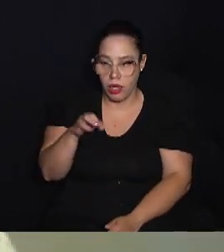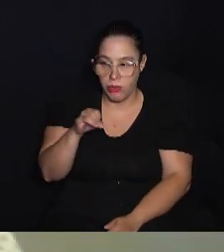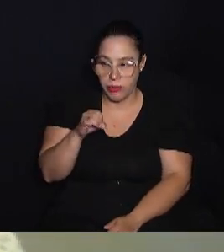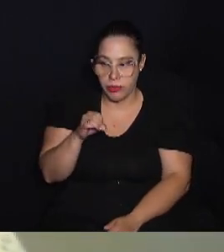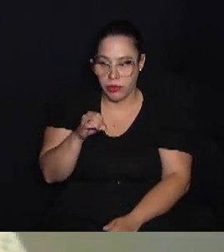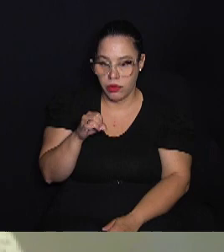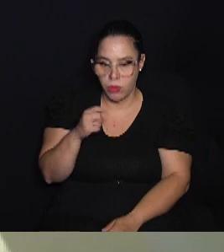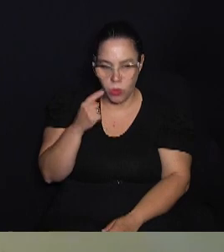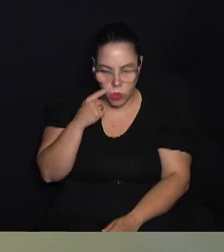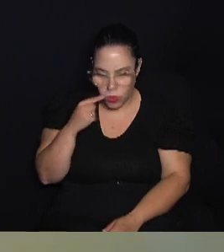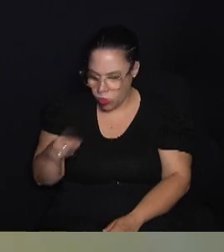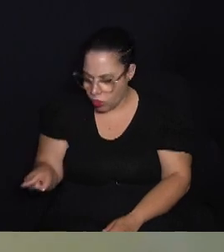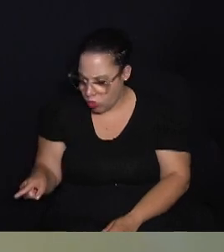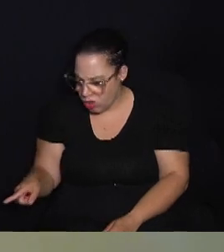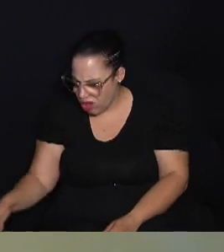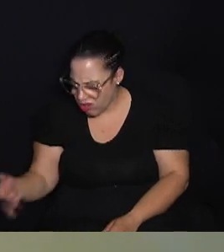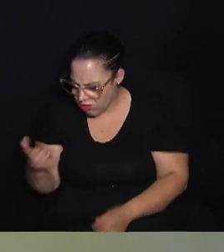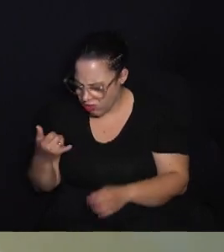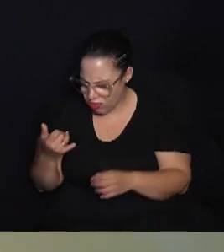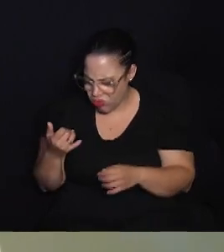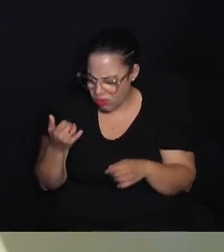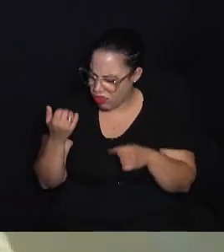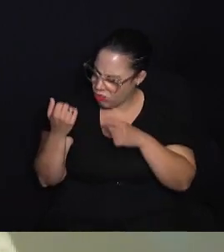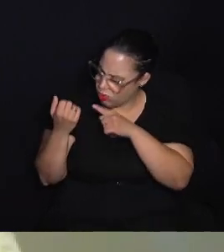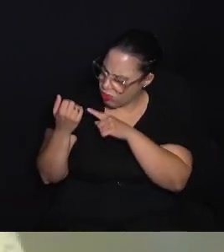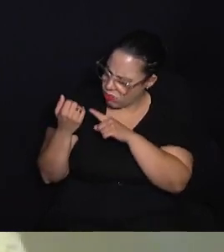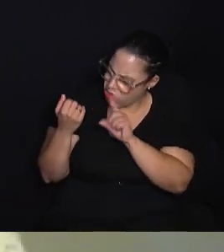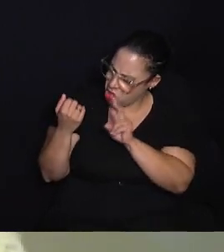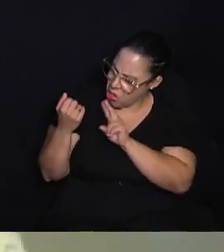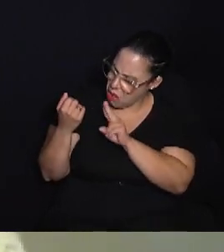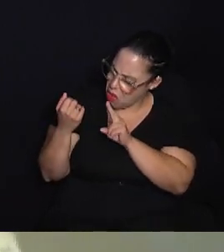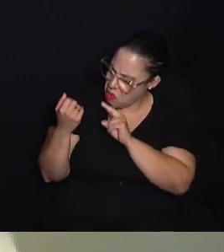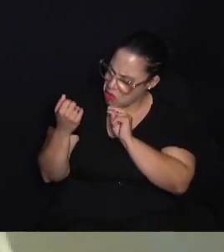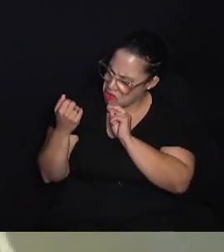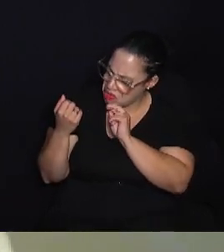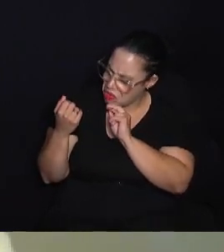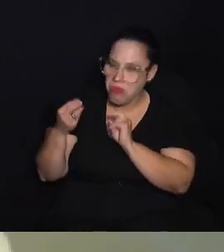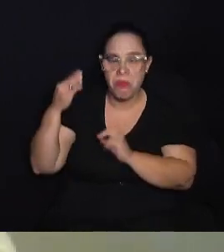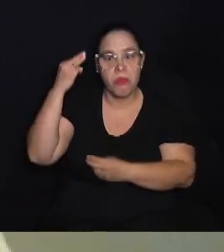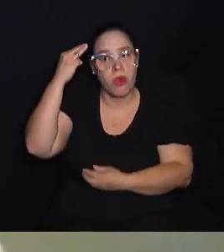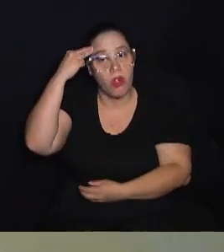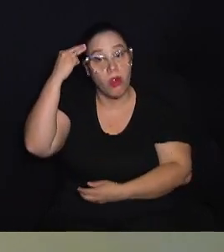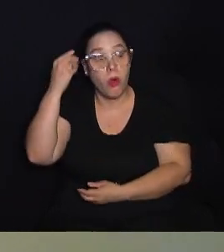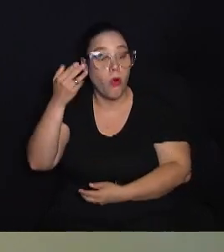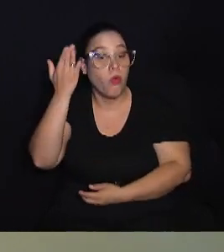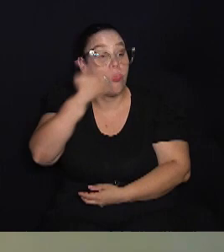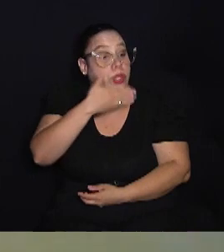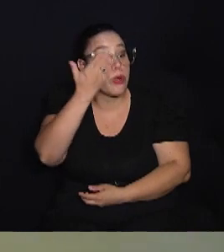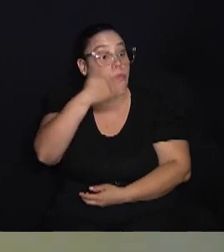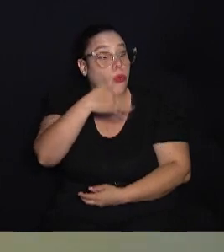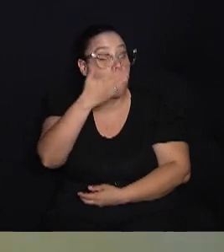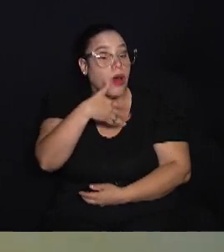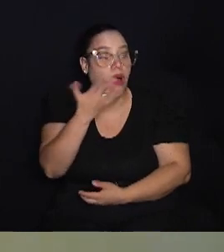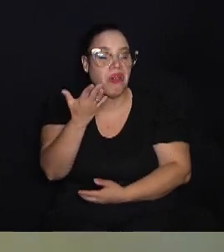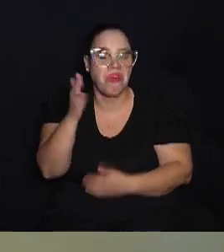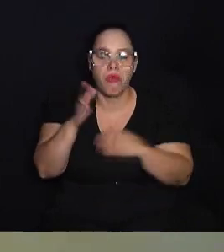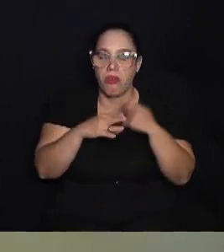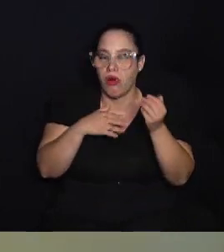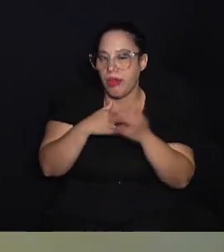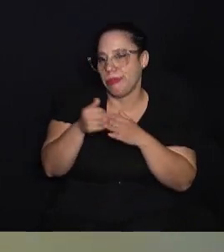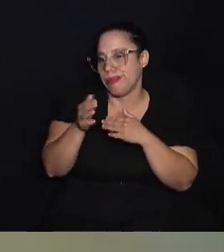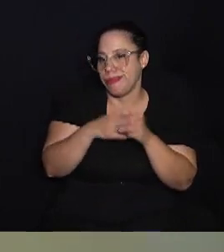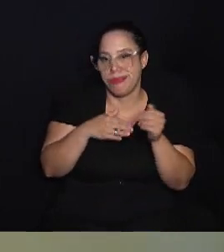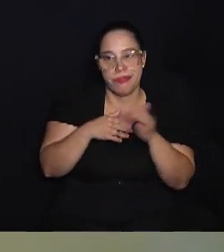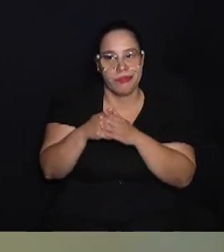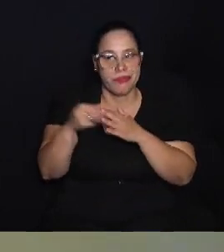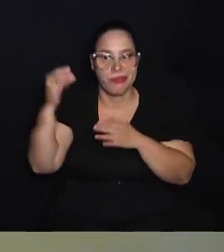eu ver o objeto e saber o nome dele. Existe uma memória visual. Então, tem vários tipos de memória. Então, o